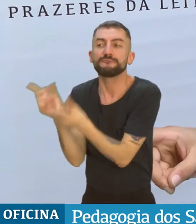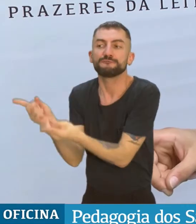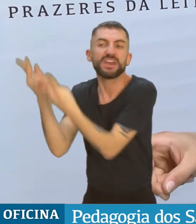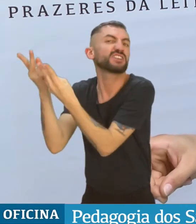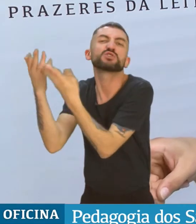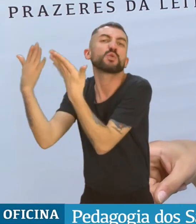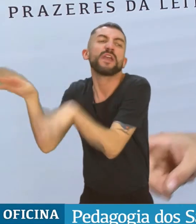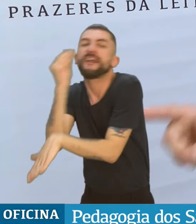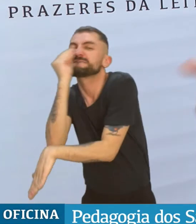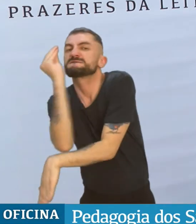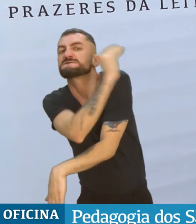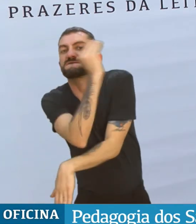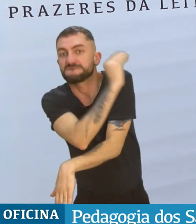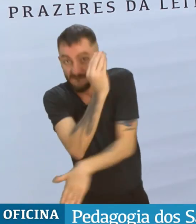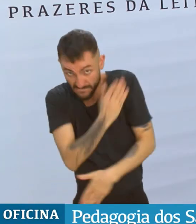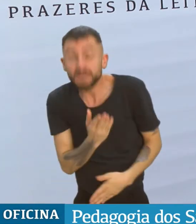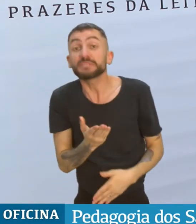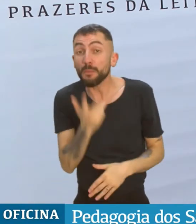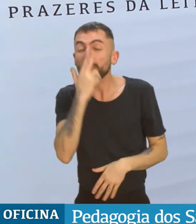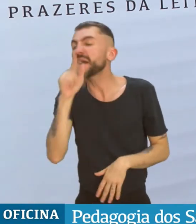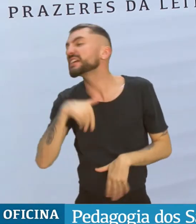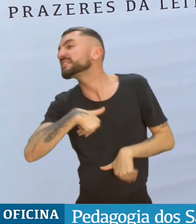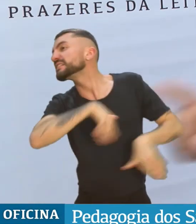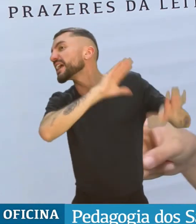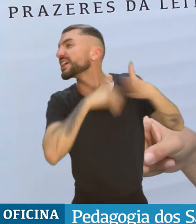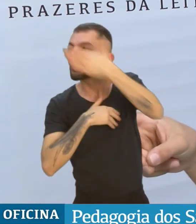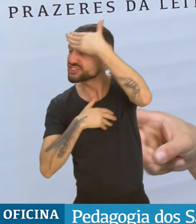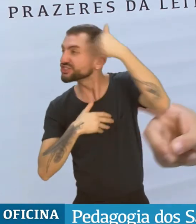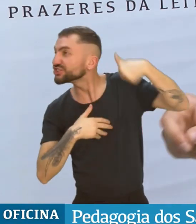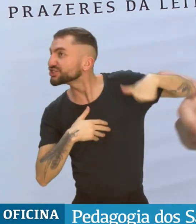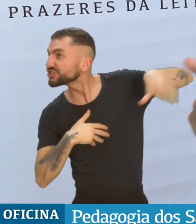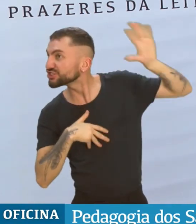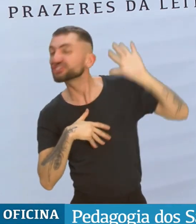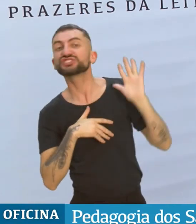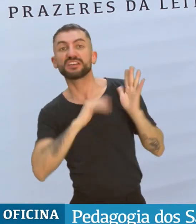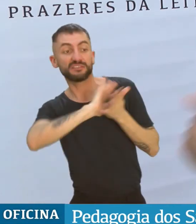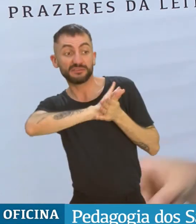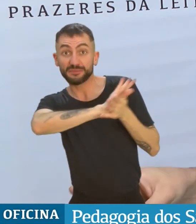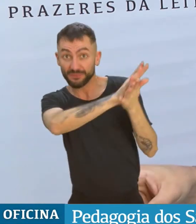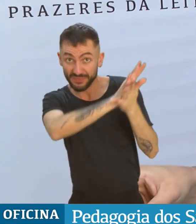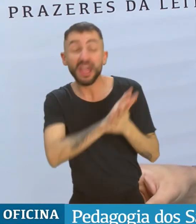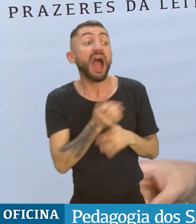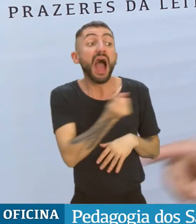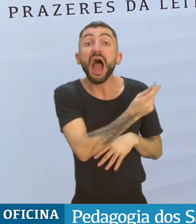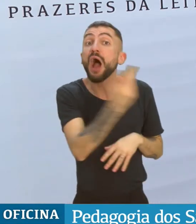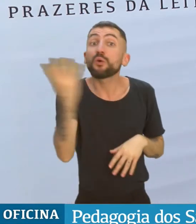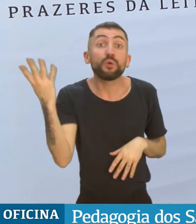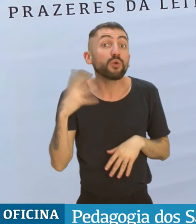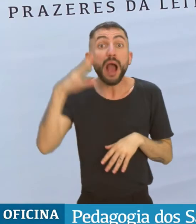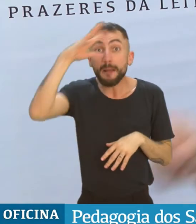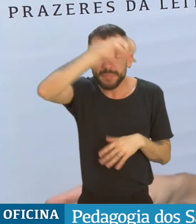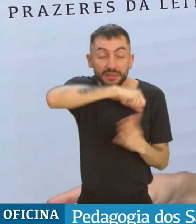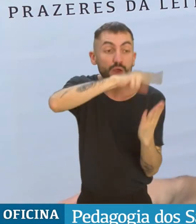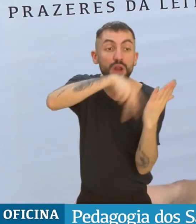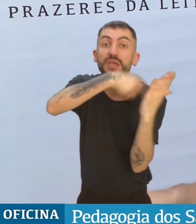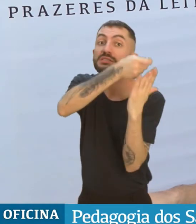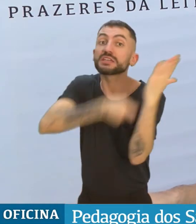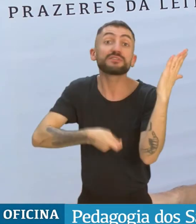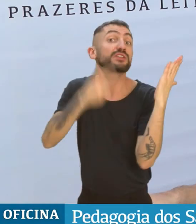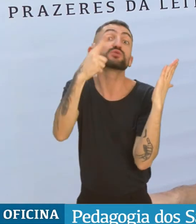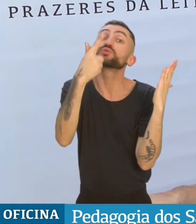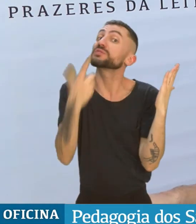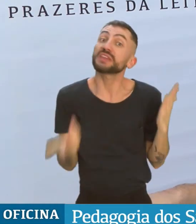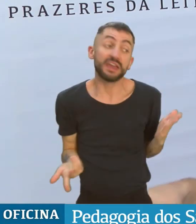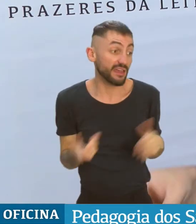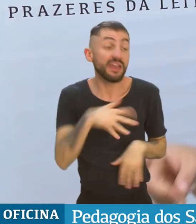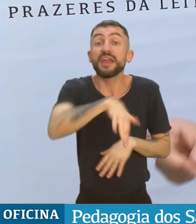vocês esqueceram daqui desse lado, então são as pessoas muitas vezes que não aprenderam a ler e escrever porque não tiveram um grau